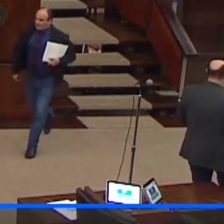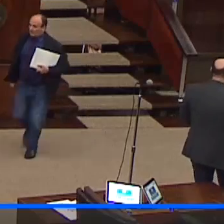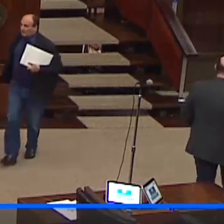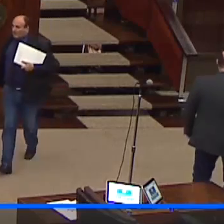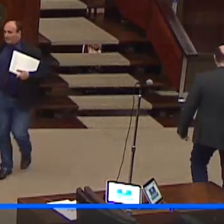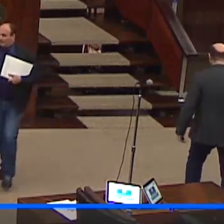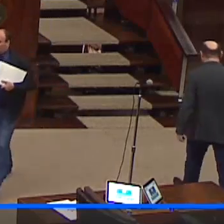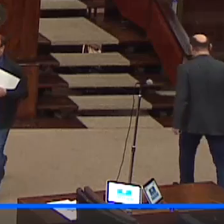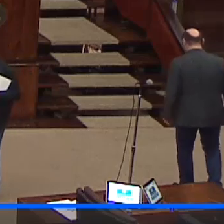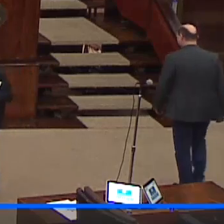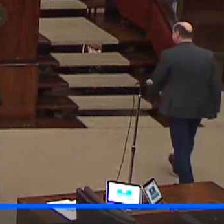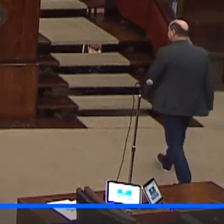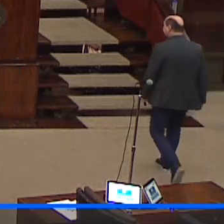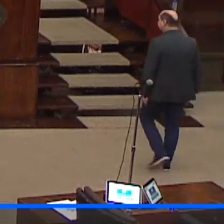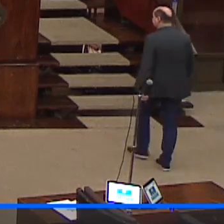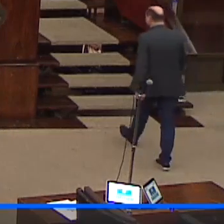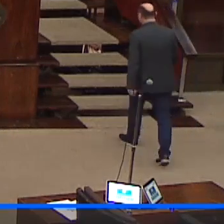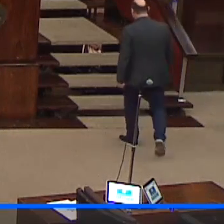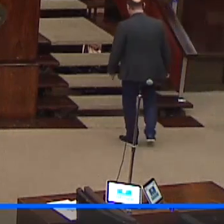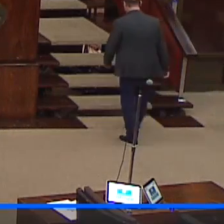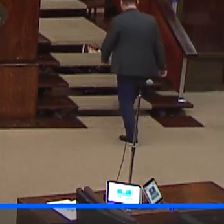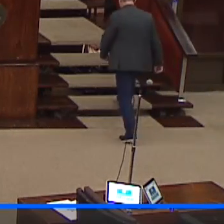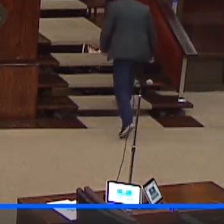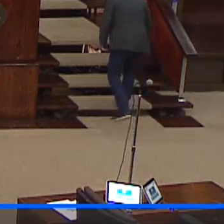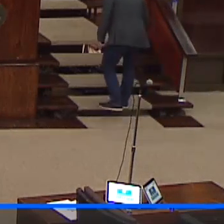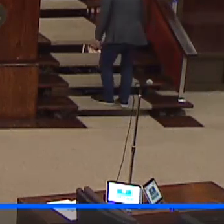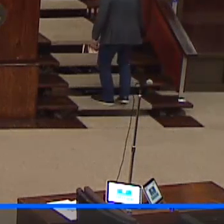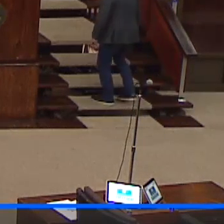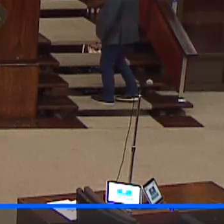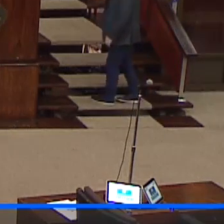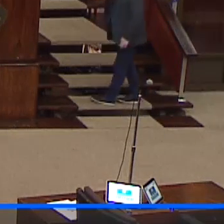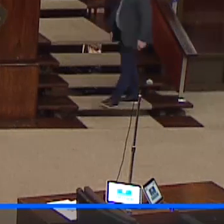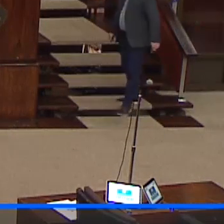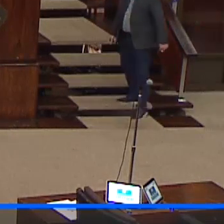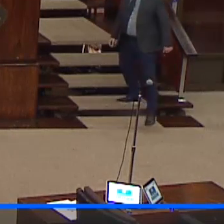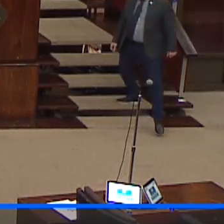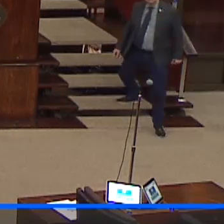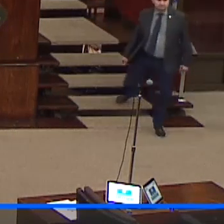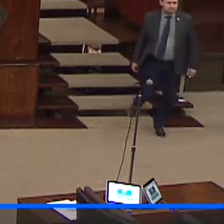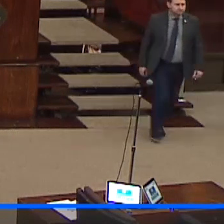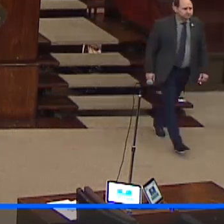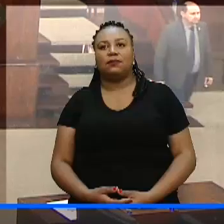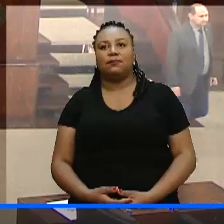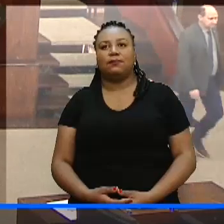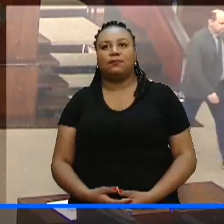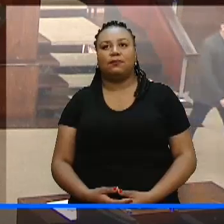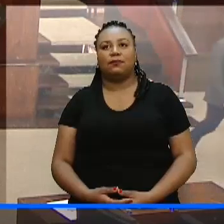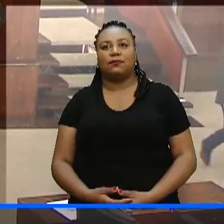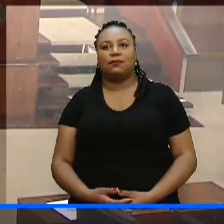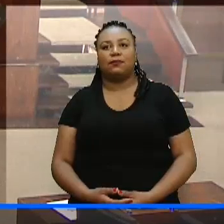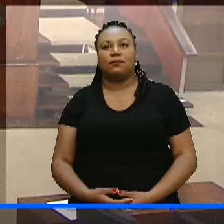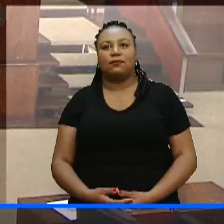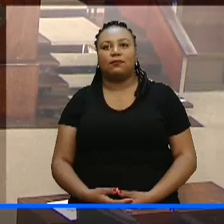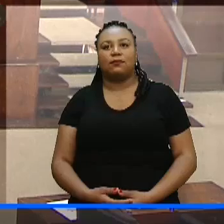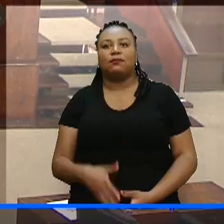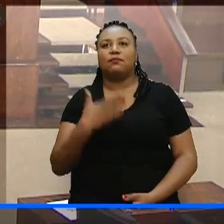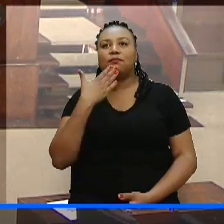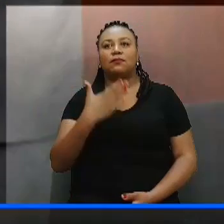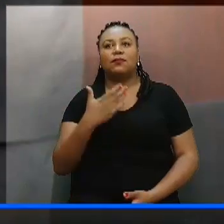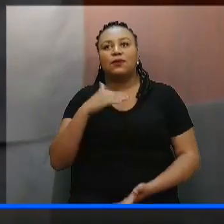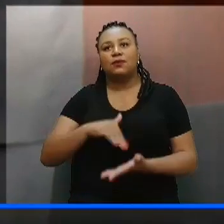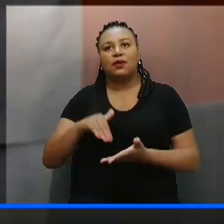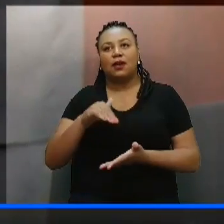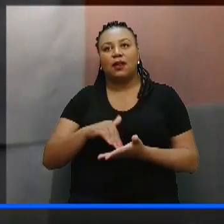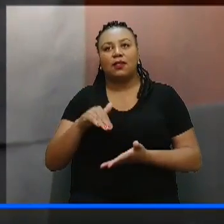cria se assim desejar havendo expediente é ser lido solicito ao senhor secretário